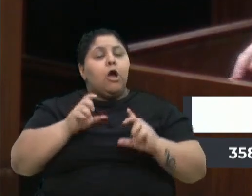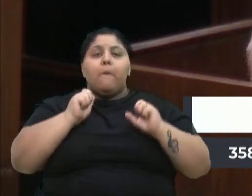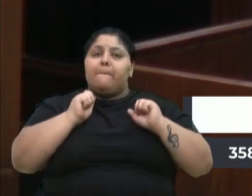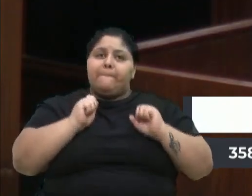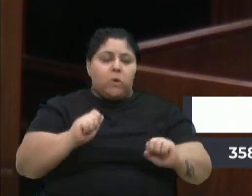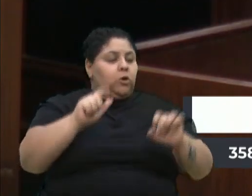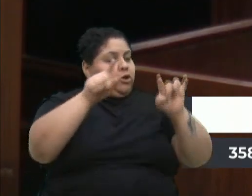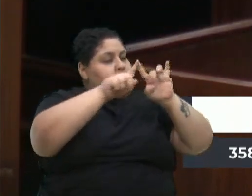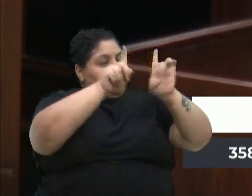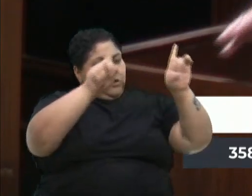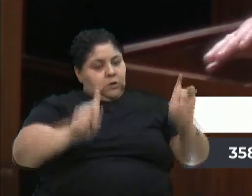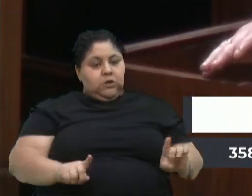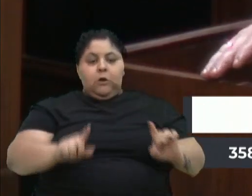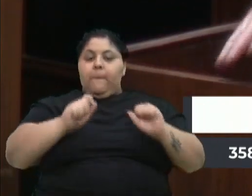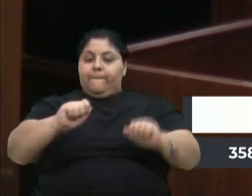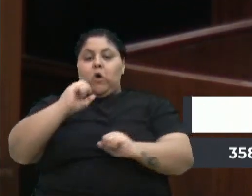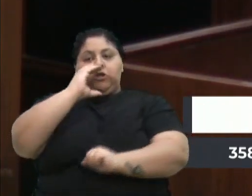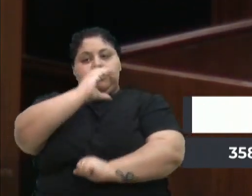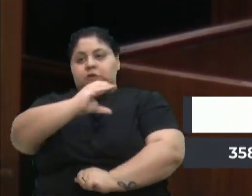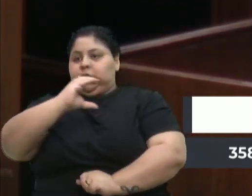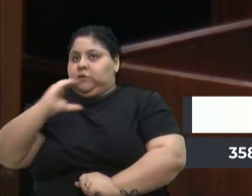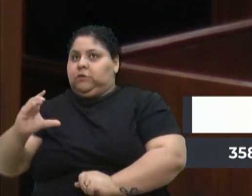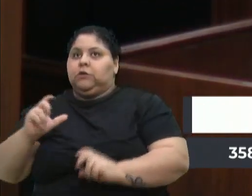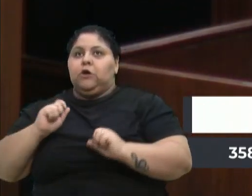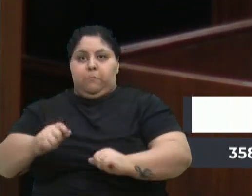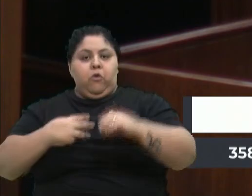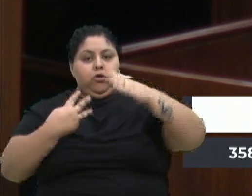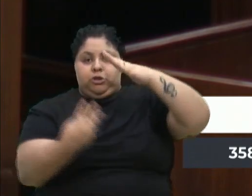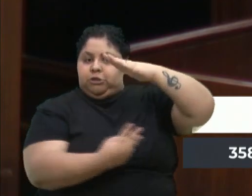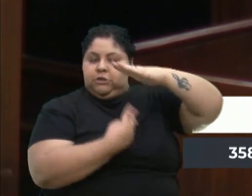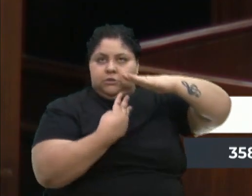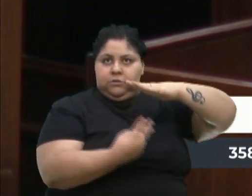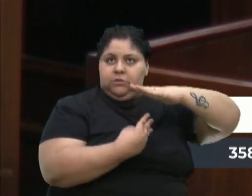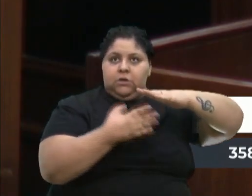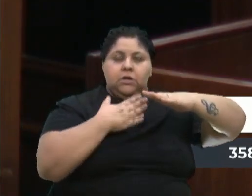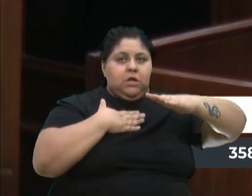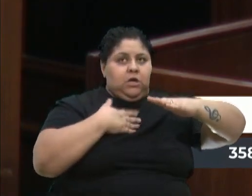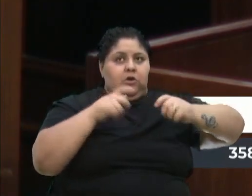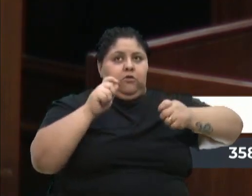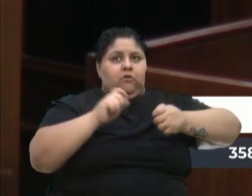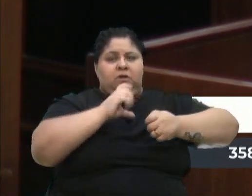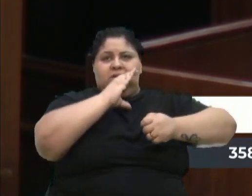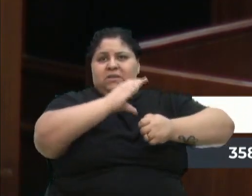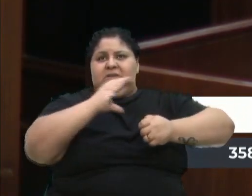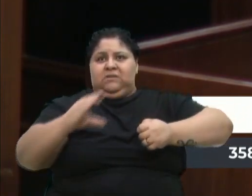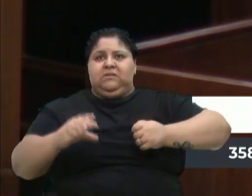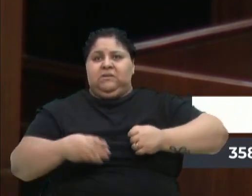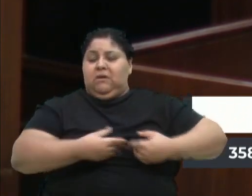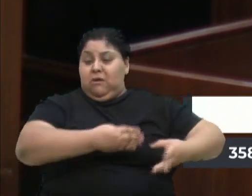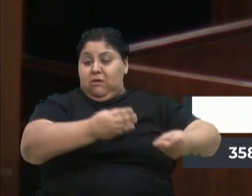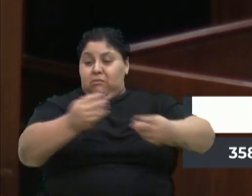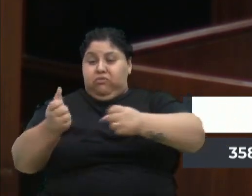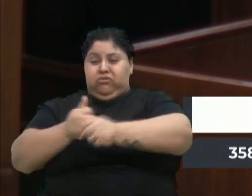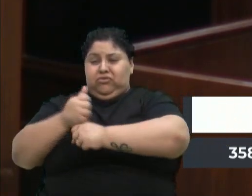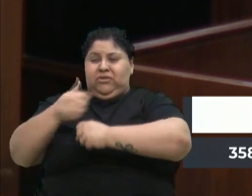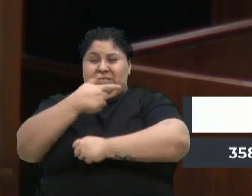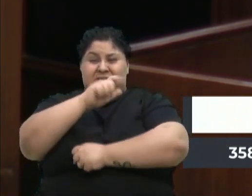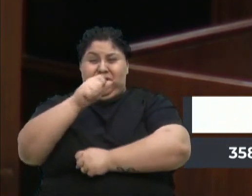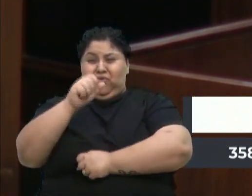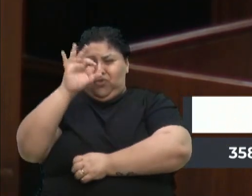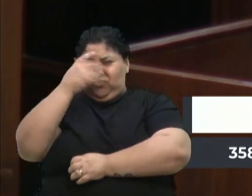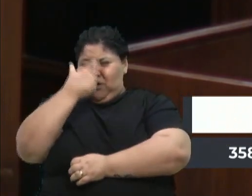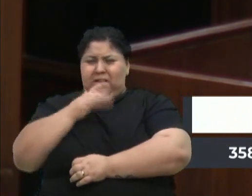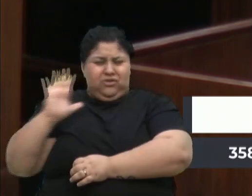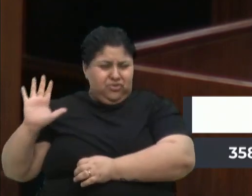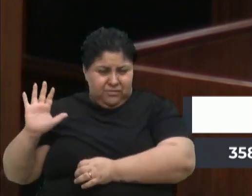servidor, pode ser CC, pode ser terceirizado. No entanto, que eu fui CC por muitos anos, eu não me lembro, mas 7, 8 é certo.